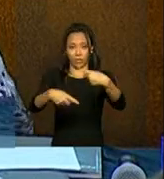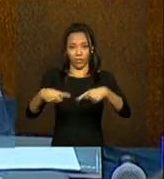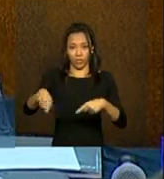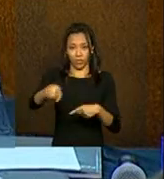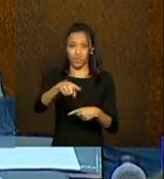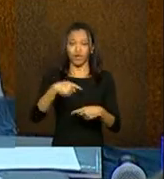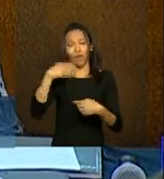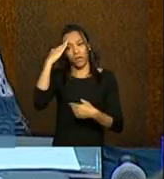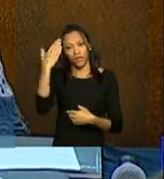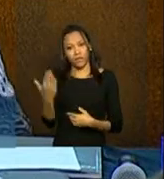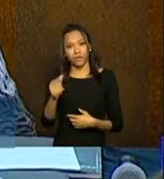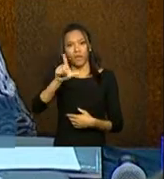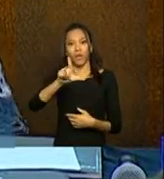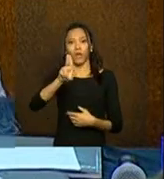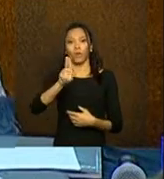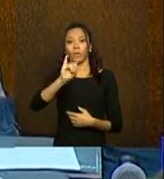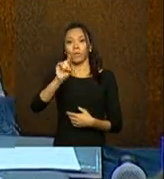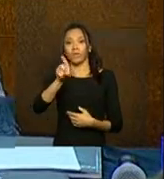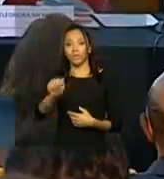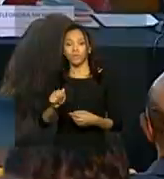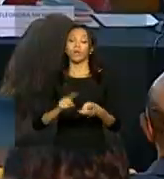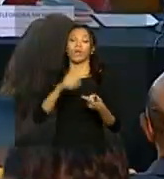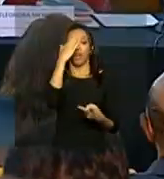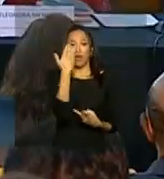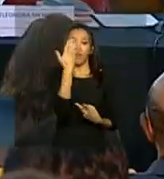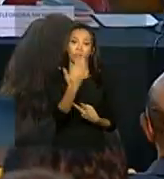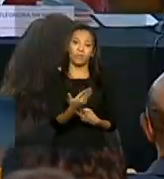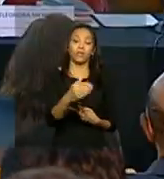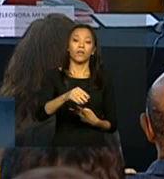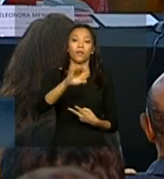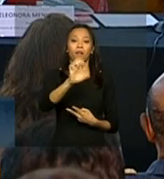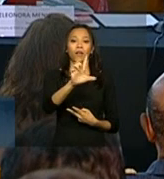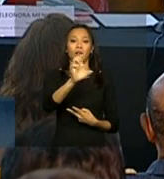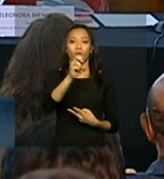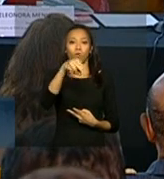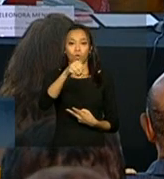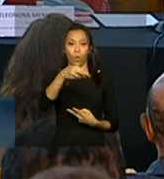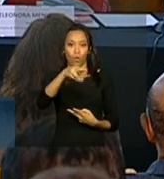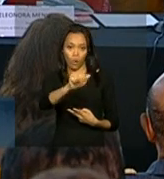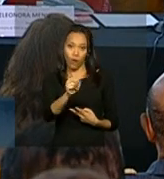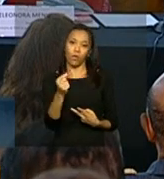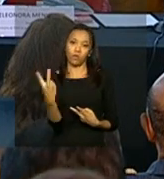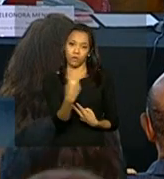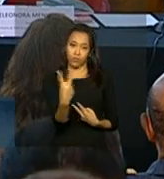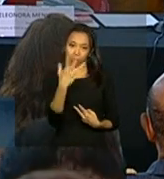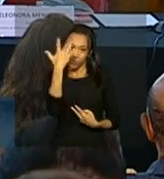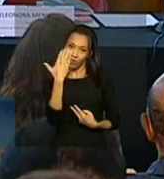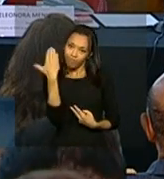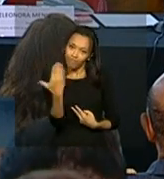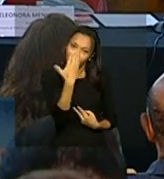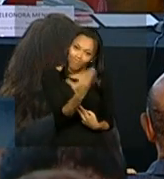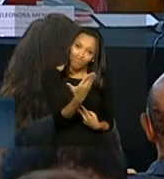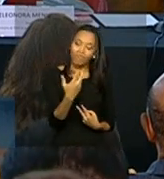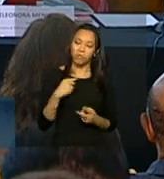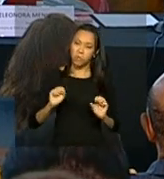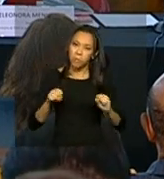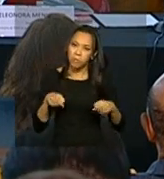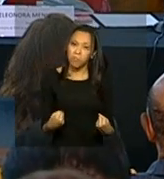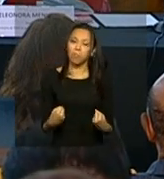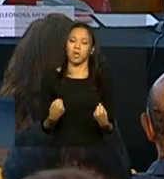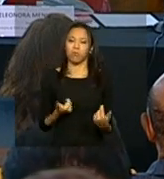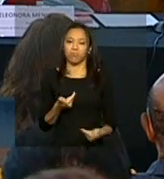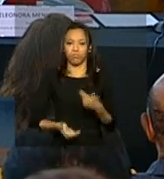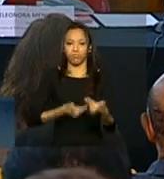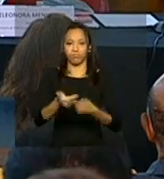Luía, queria agradecer Eleonora eh por essa por esse empenho completo